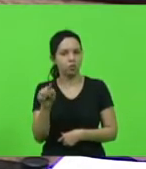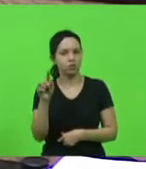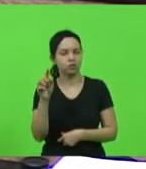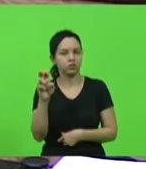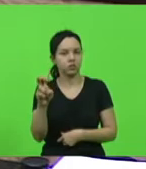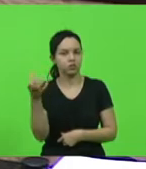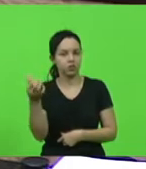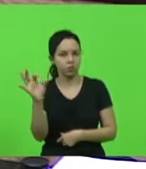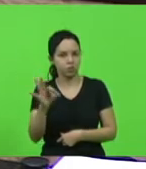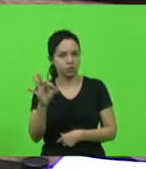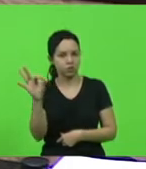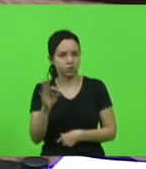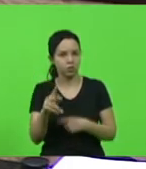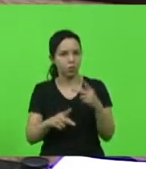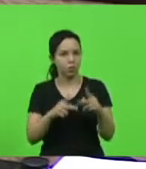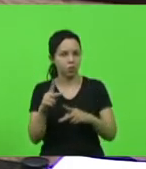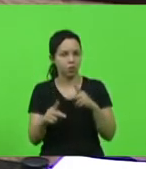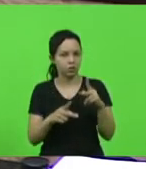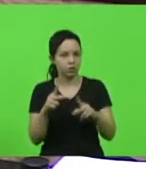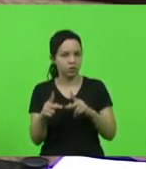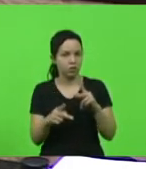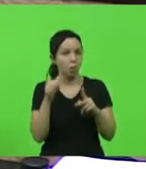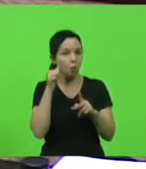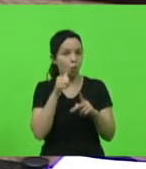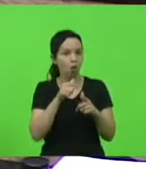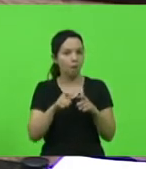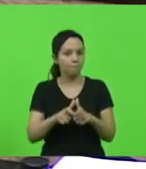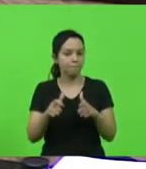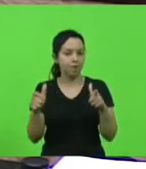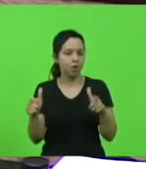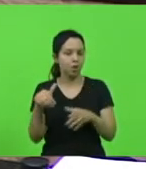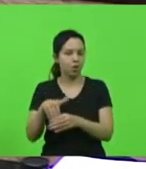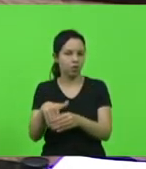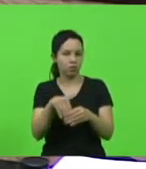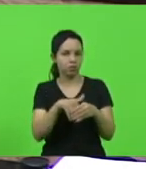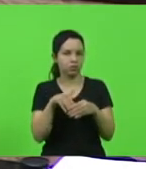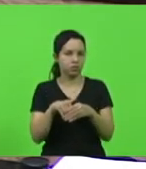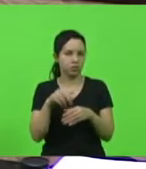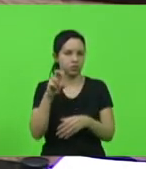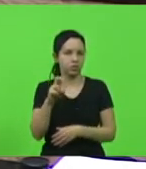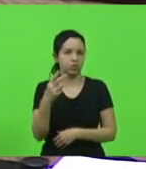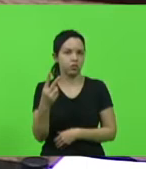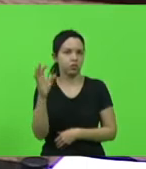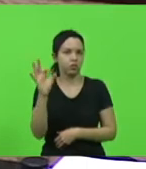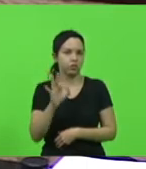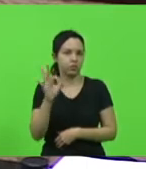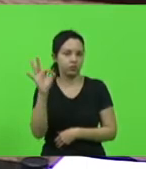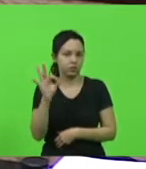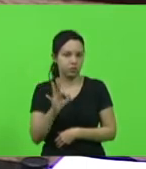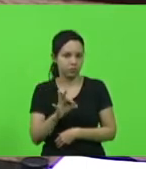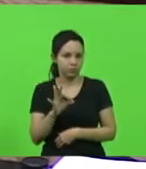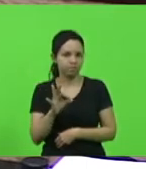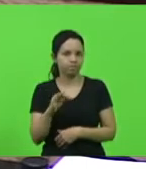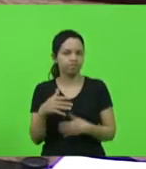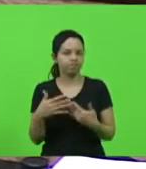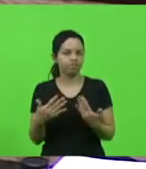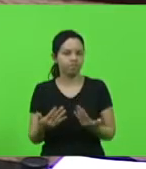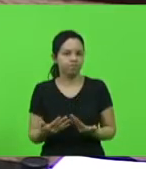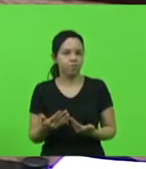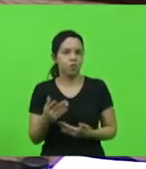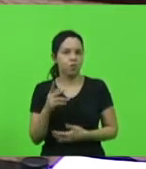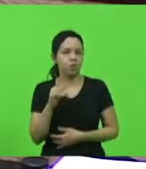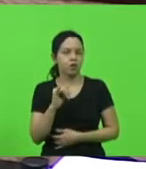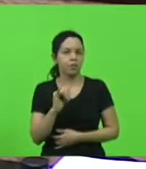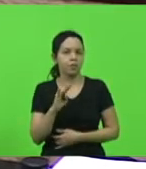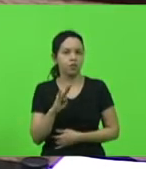também a maior parte do nosso eleitorado, ou seja, 52%. Apesar disso, segundo o IBGE,